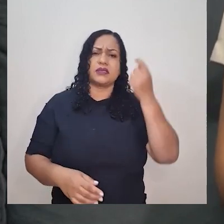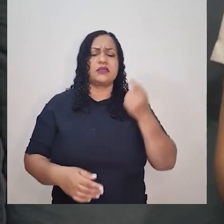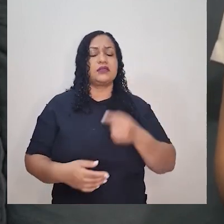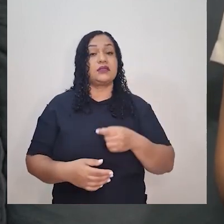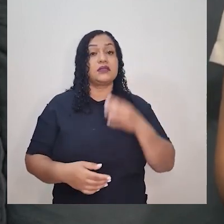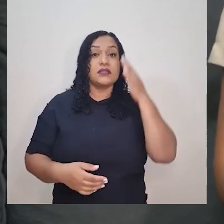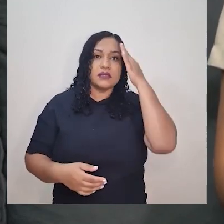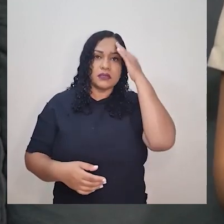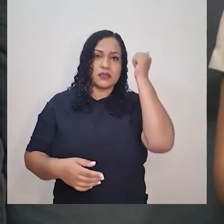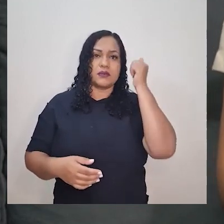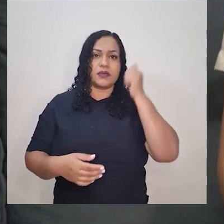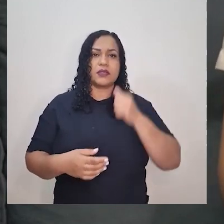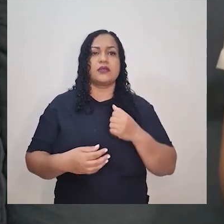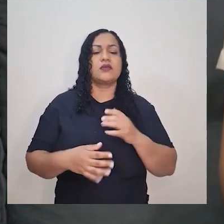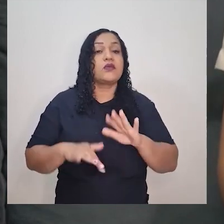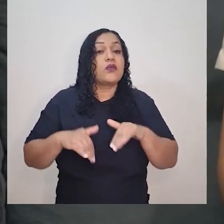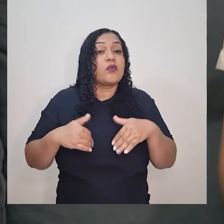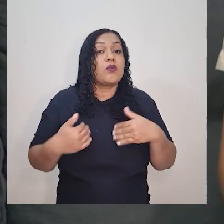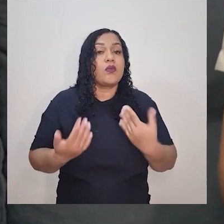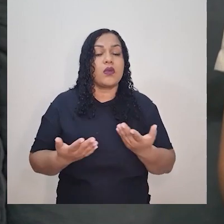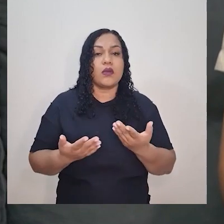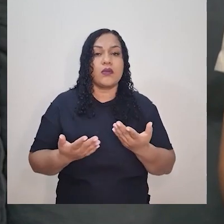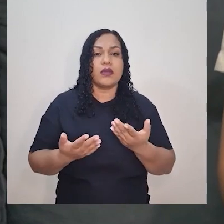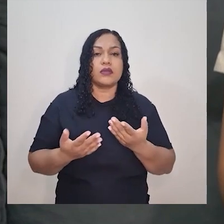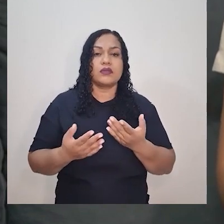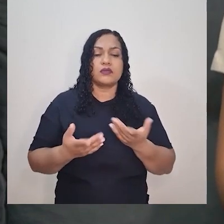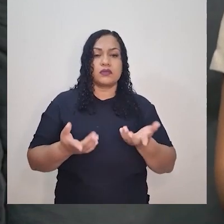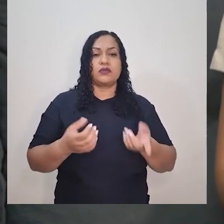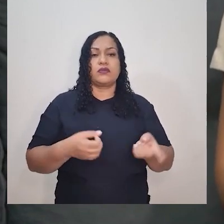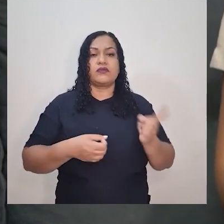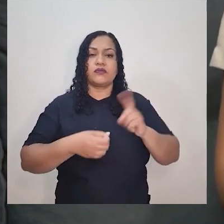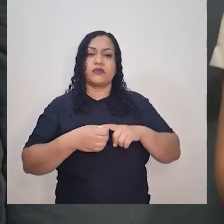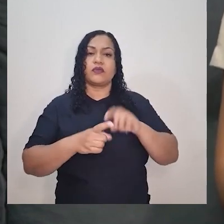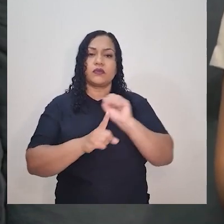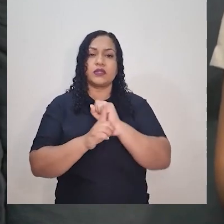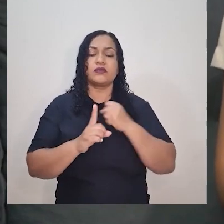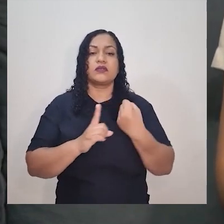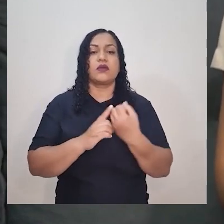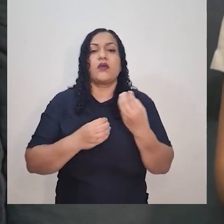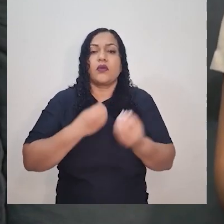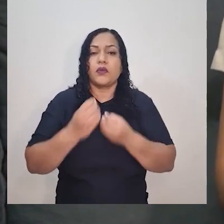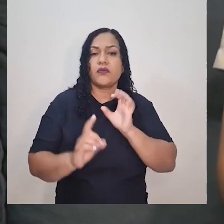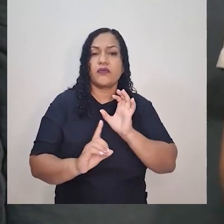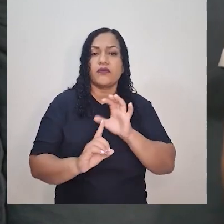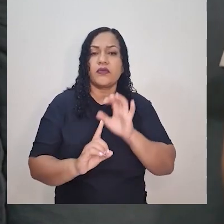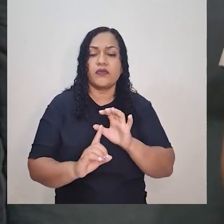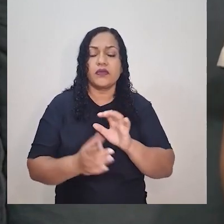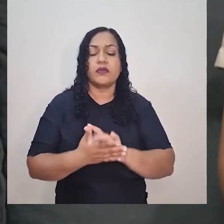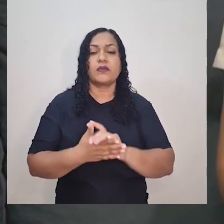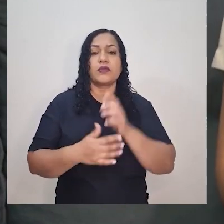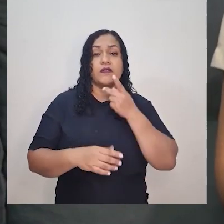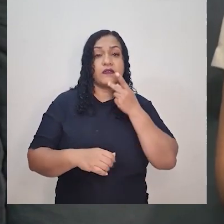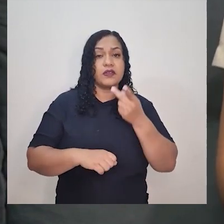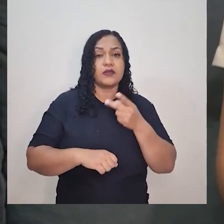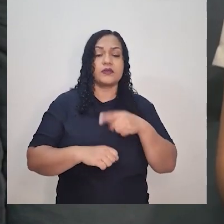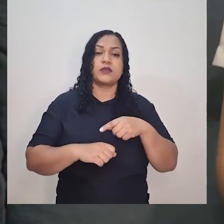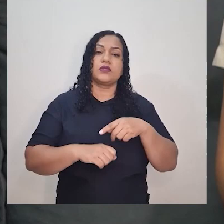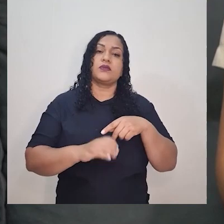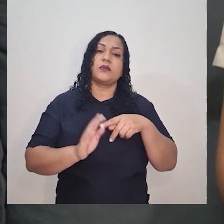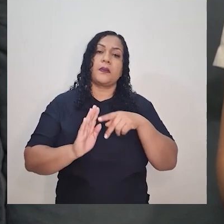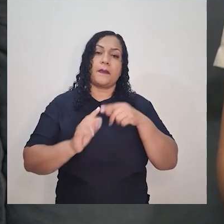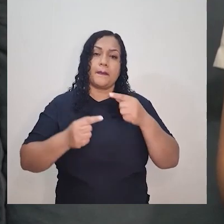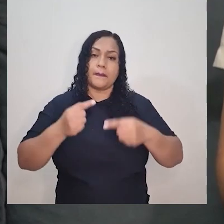seu retorno para essa sociedade. Então, quando nós falamos de projeto político-pedagógico, esse acaba